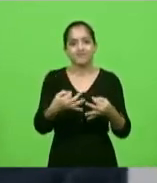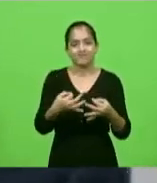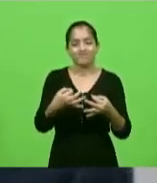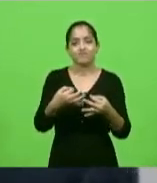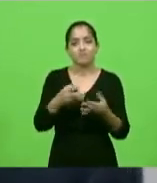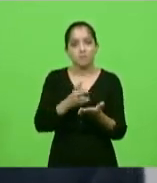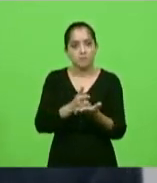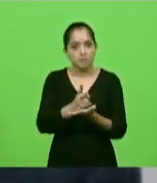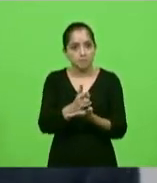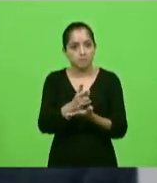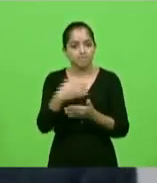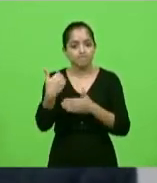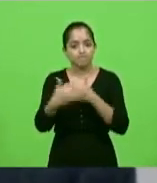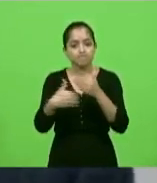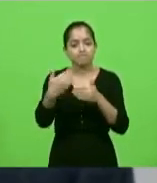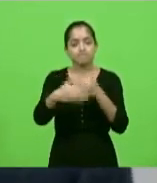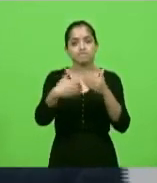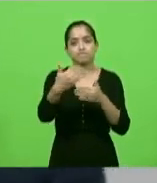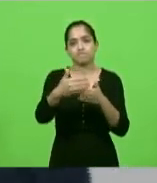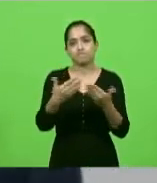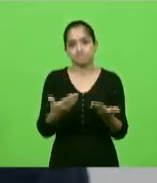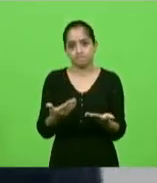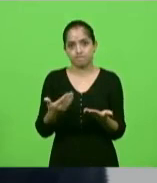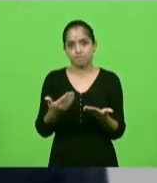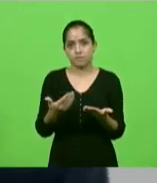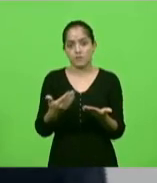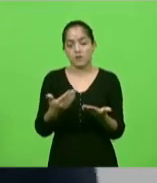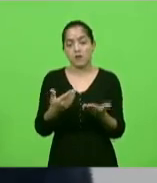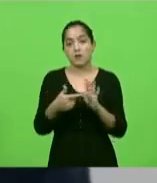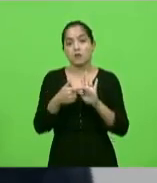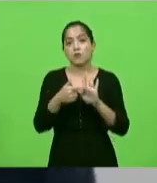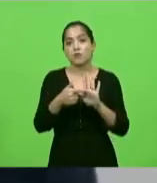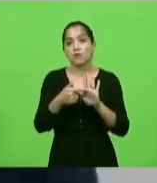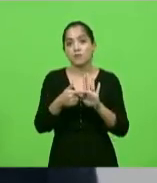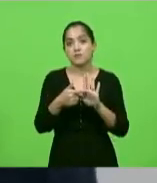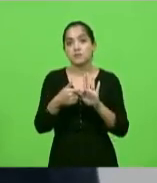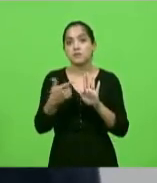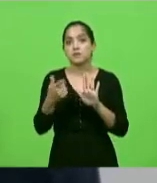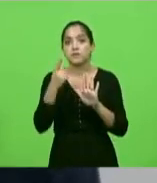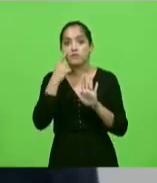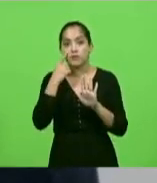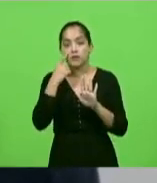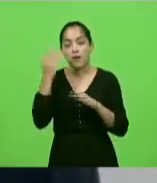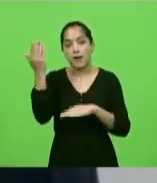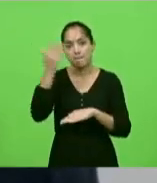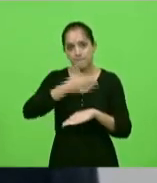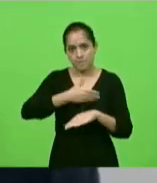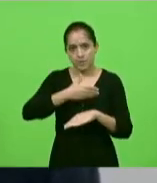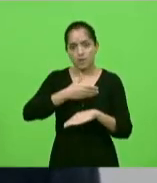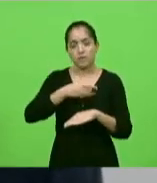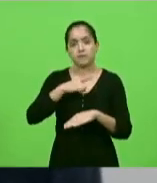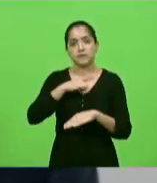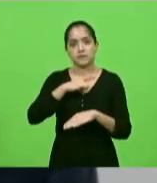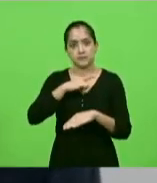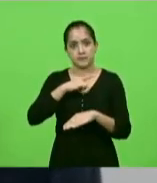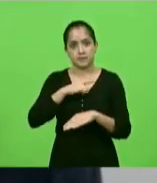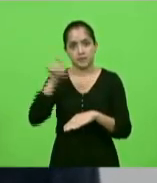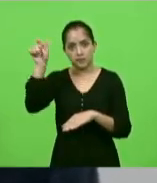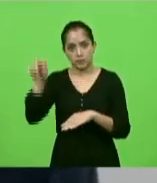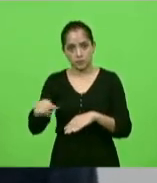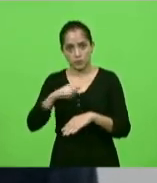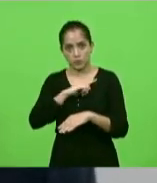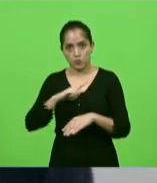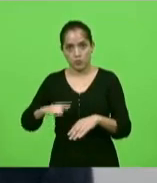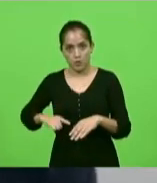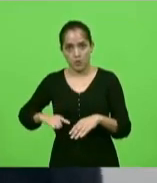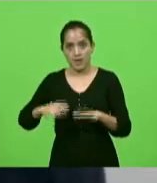prosseguimento ao processo. Conforme se verifica dos autos, há prova bastante de que o senhor governador do Estado, a partir do